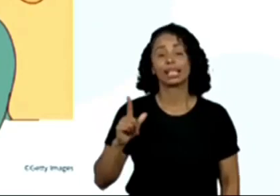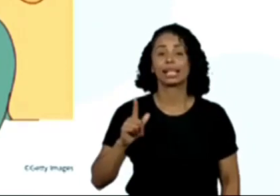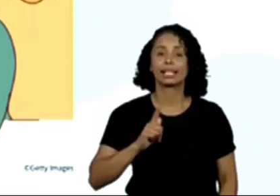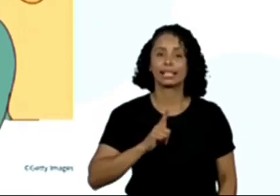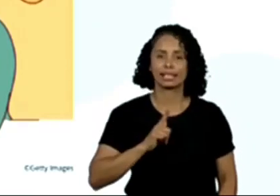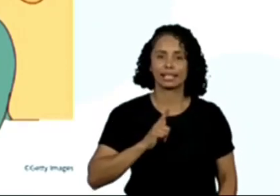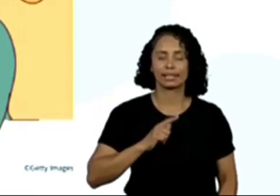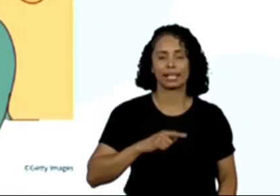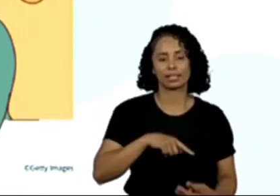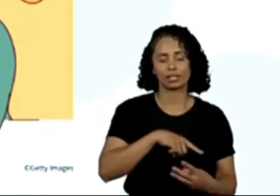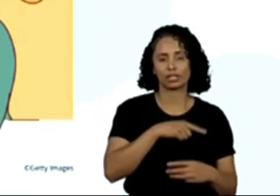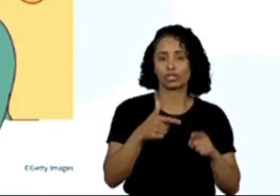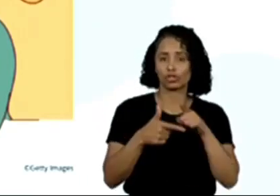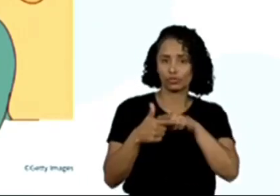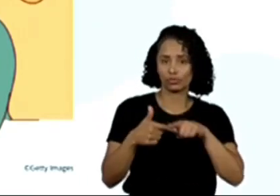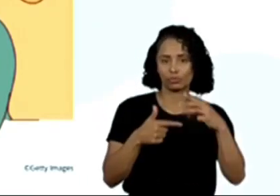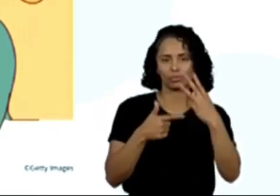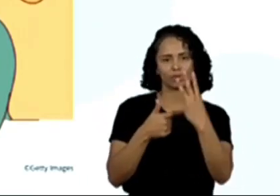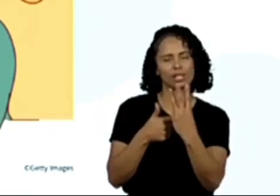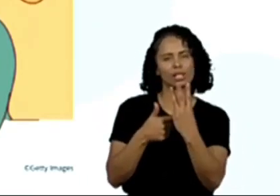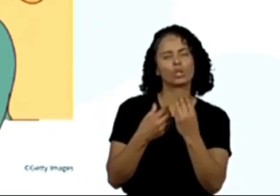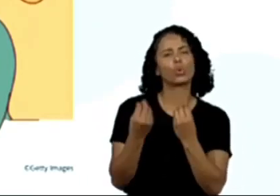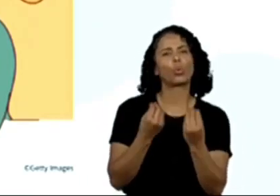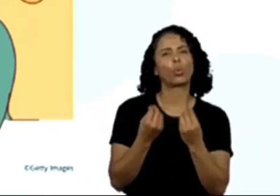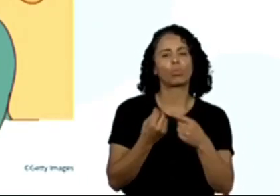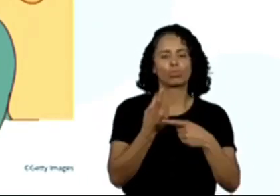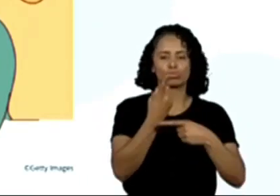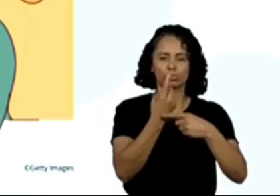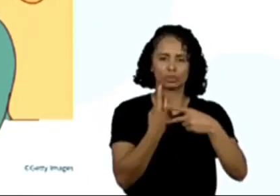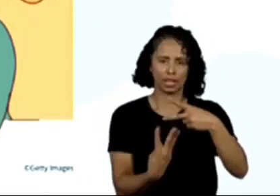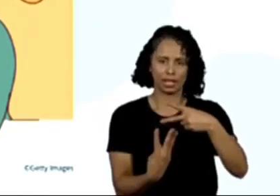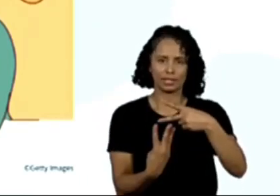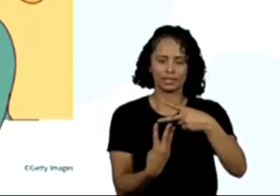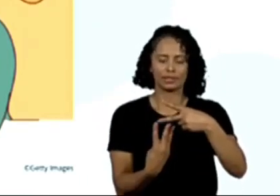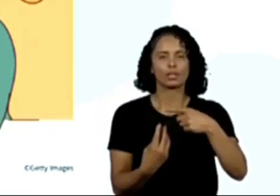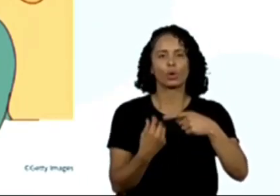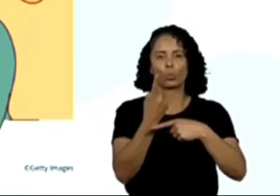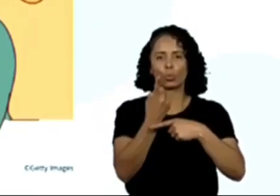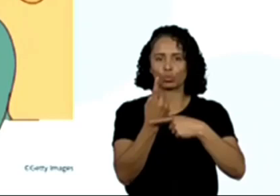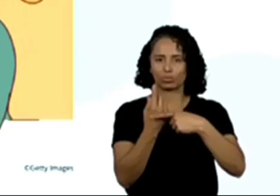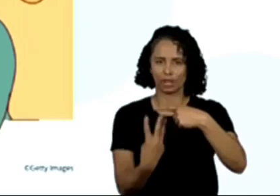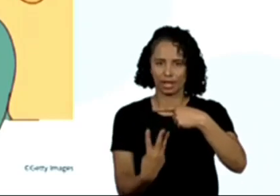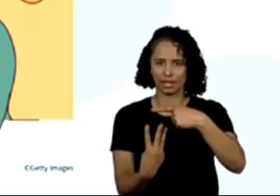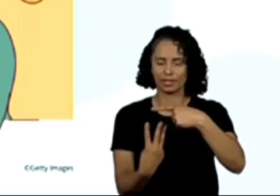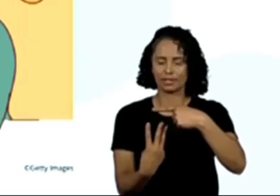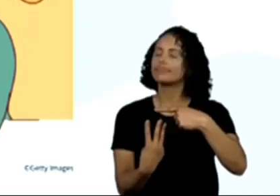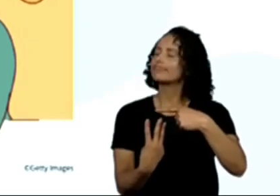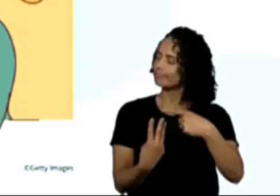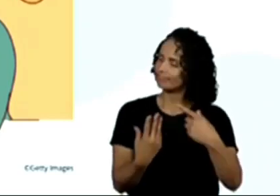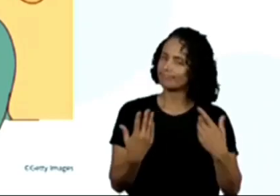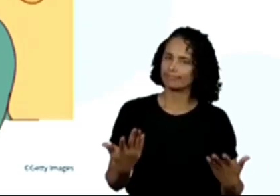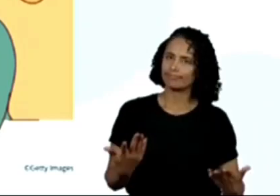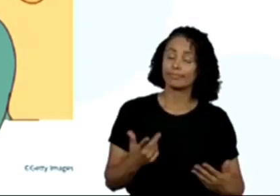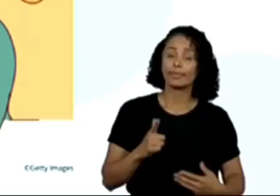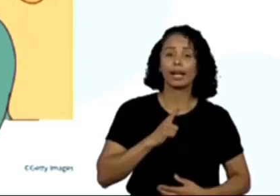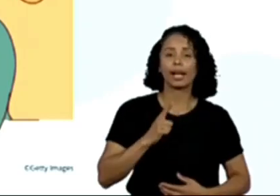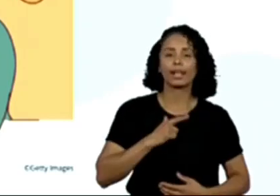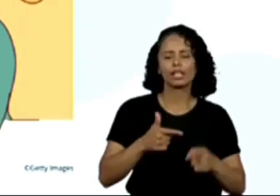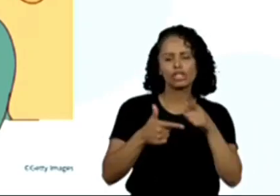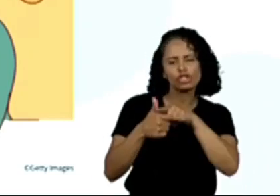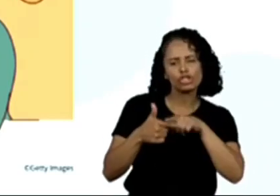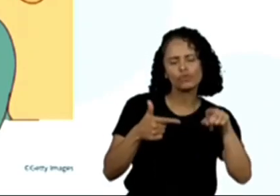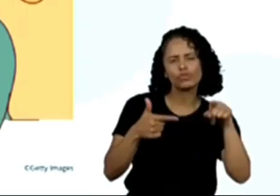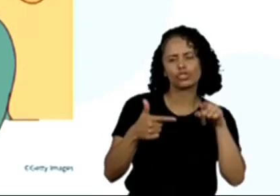por 3 à ideia da terça parte, né? Então, a terça parte é a ideia de dividir alguma